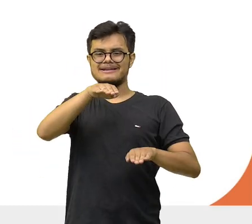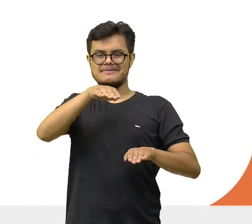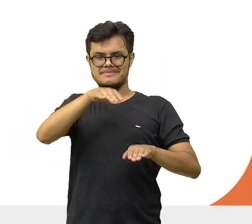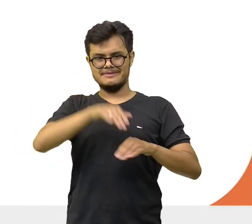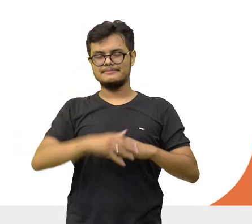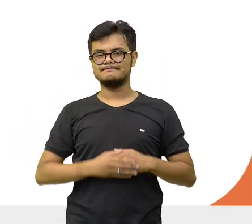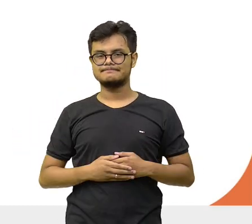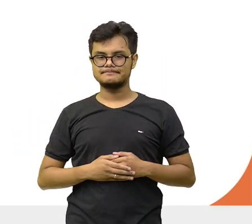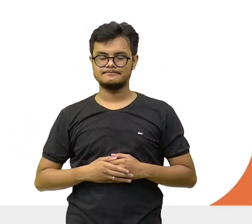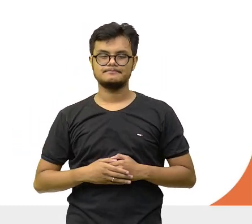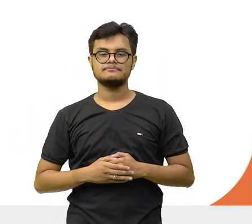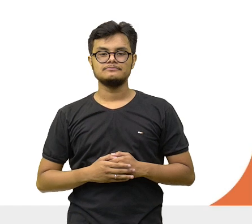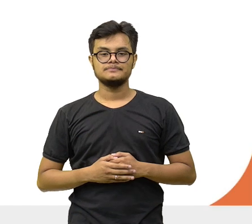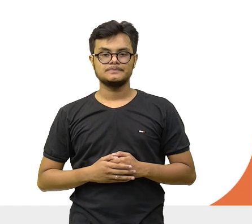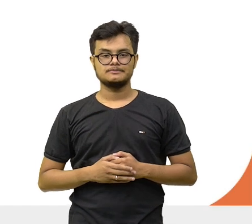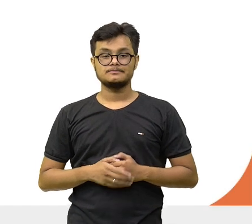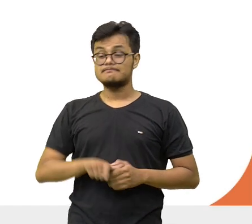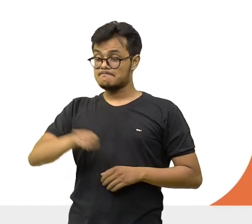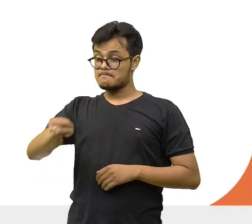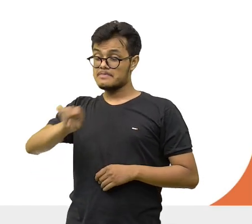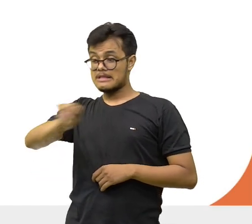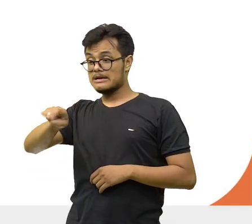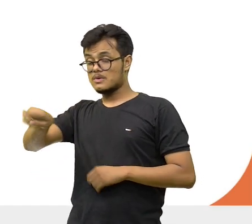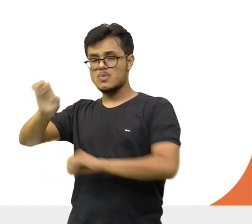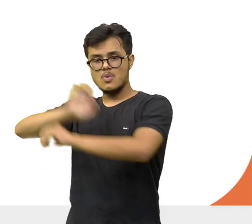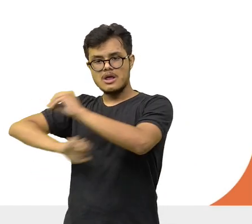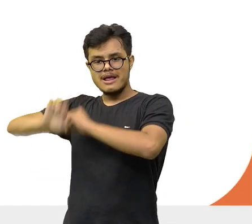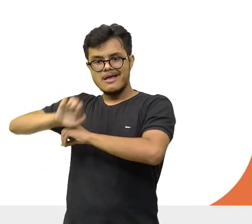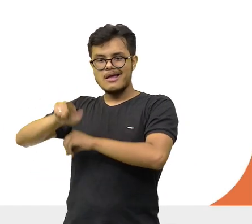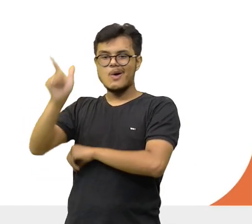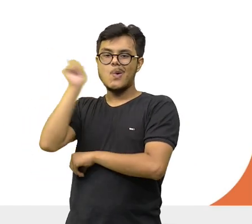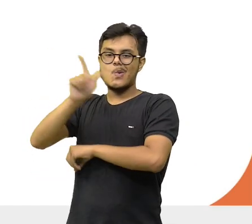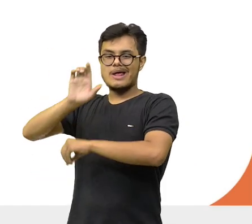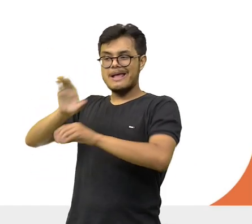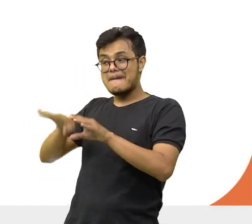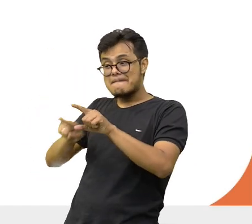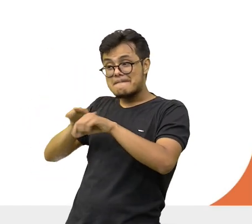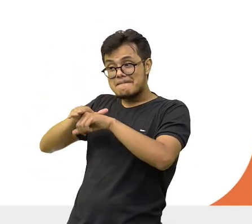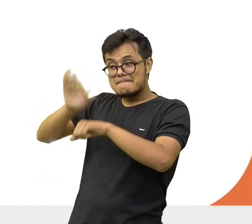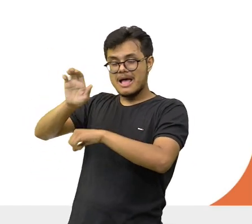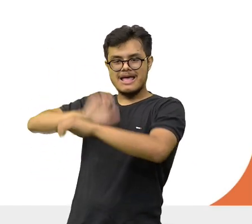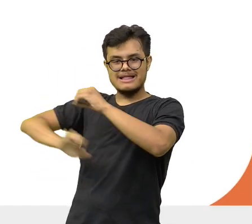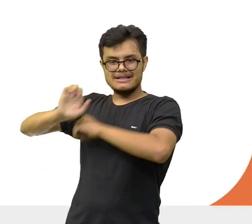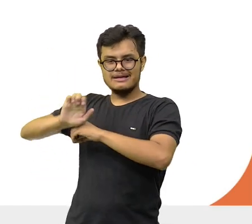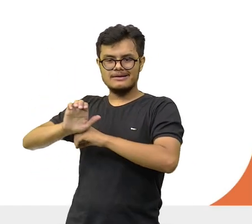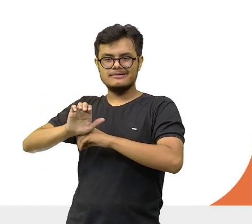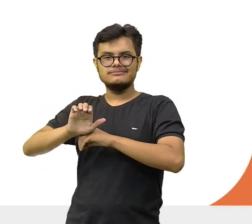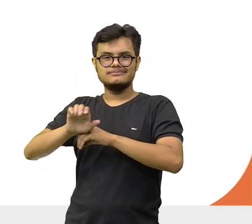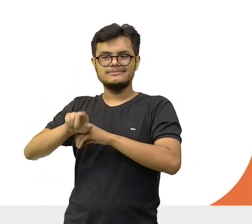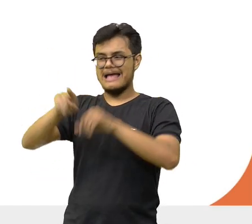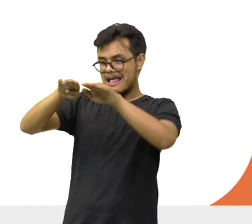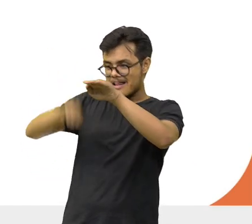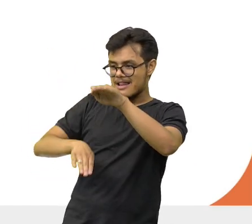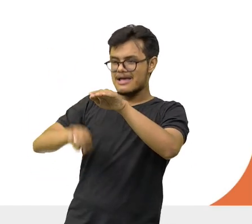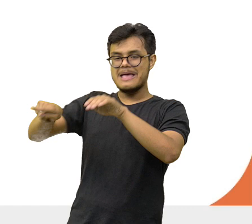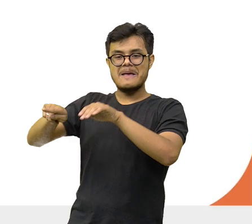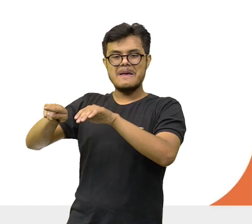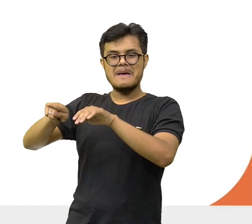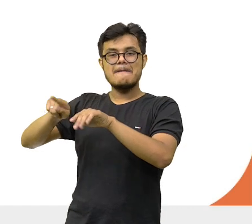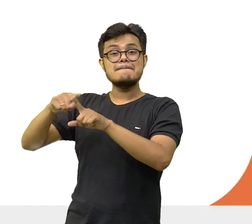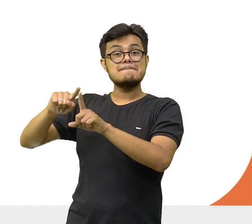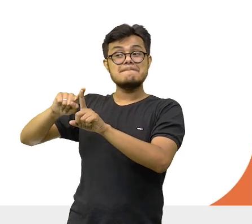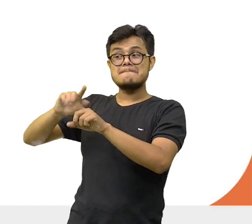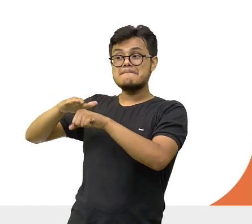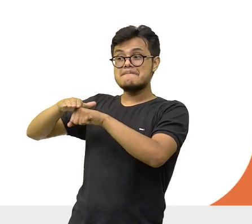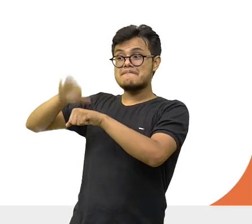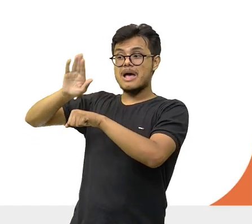que o elétron. E o corpo para onde o elétron está indo, ele está ganhando elétron. Vai gerar também um desequilíbrio, ele vai ficar com mais